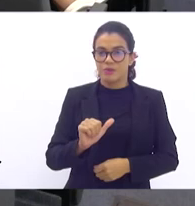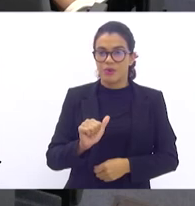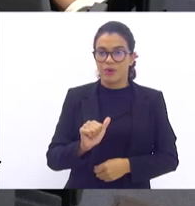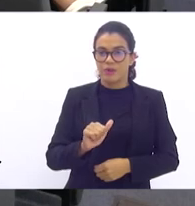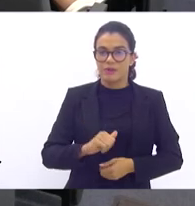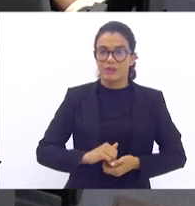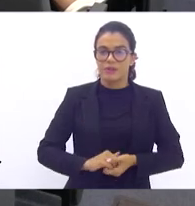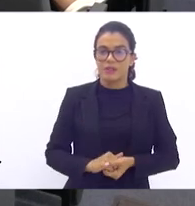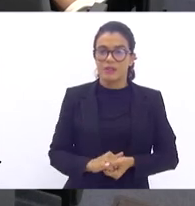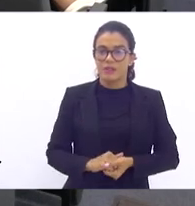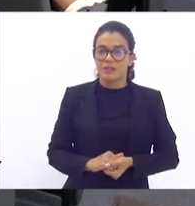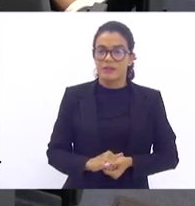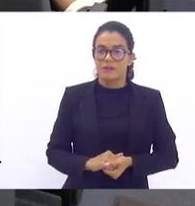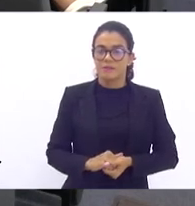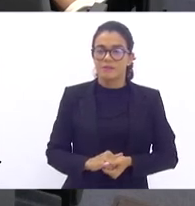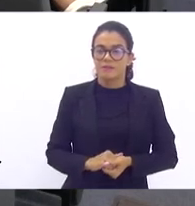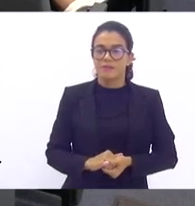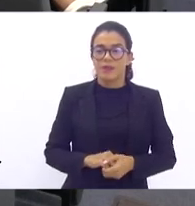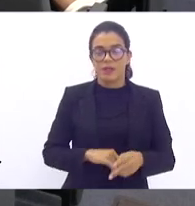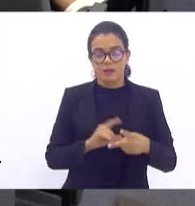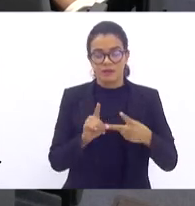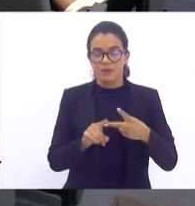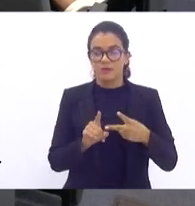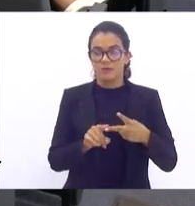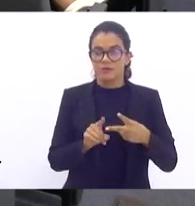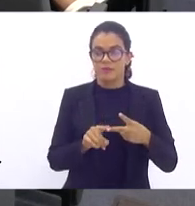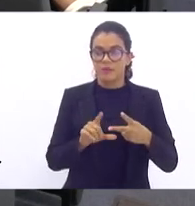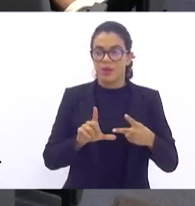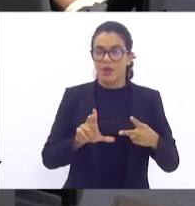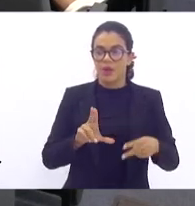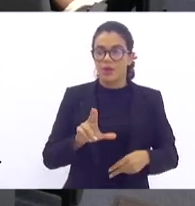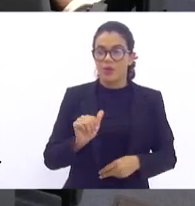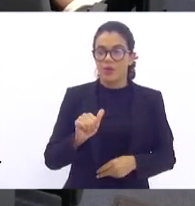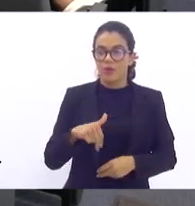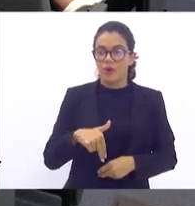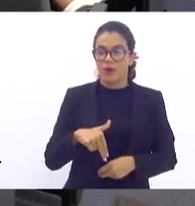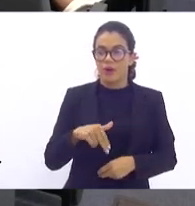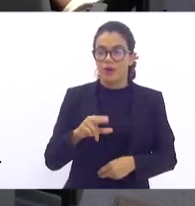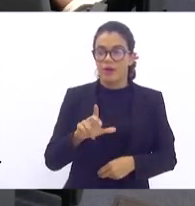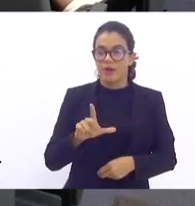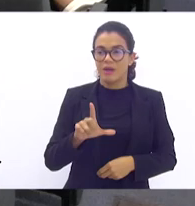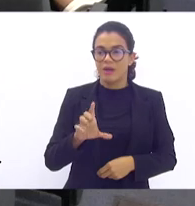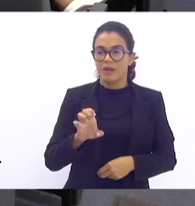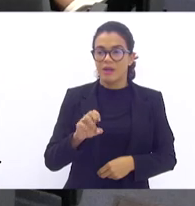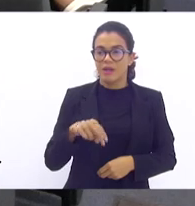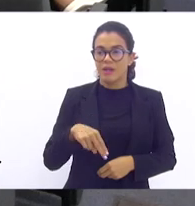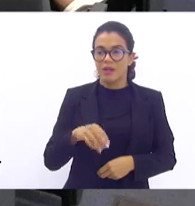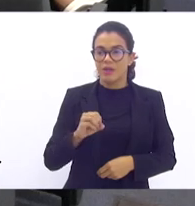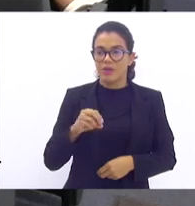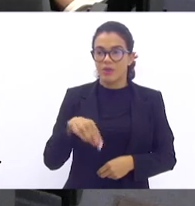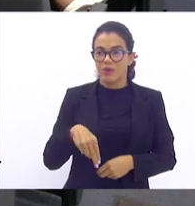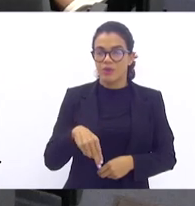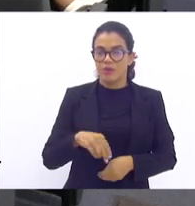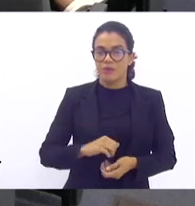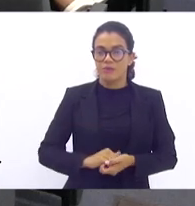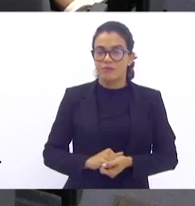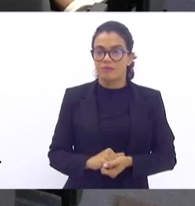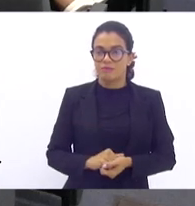dirige aqui e o próximo que eu vou chamar é o Luan Lennon Se puder ficar já por aqui também